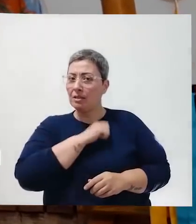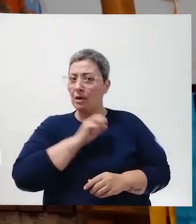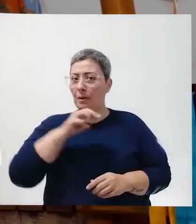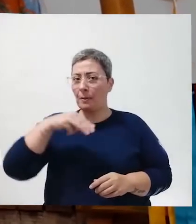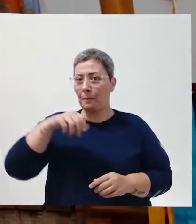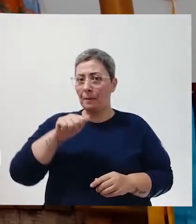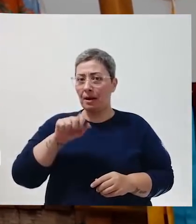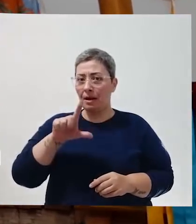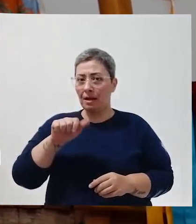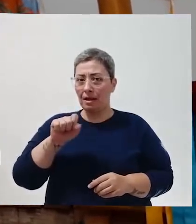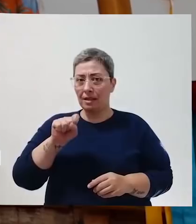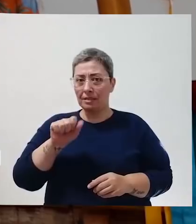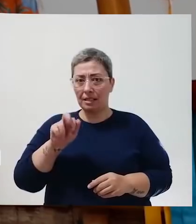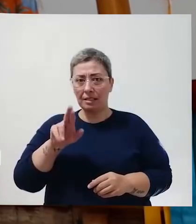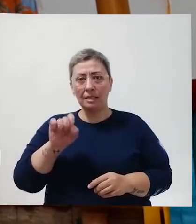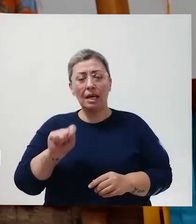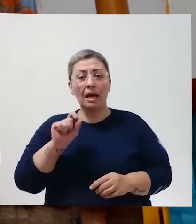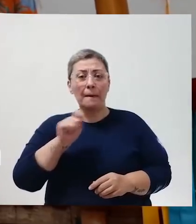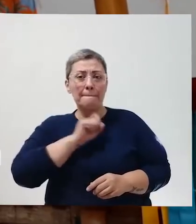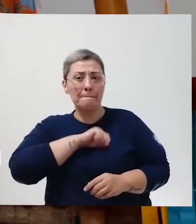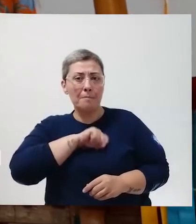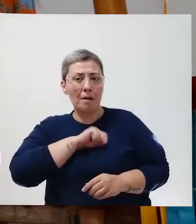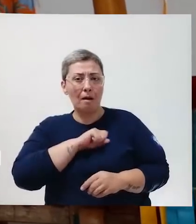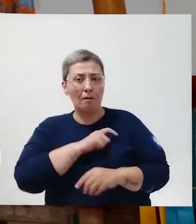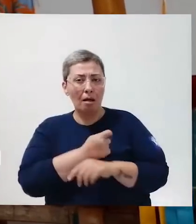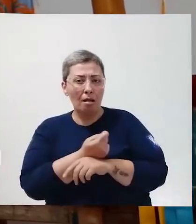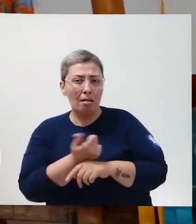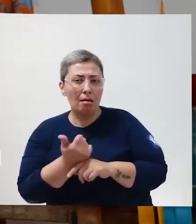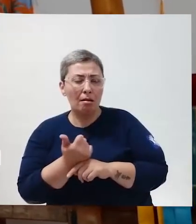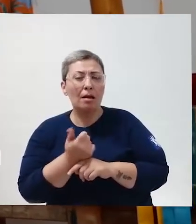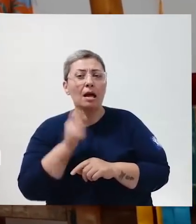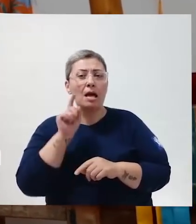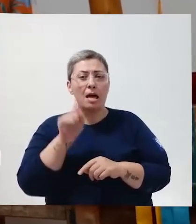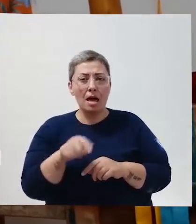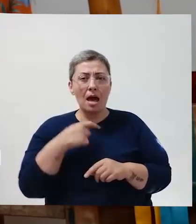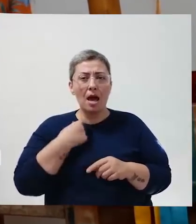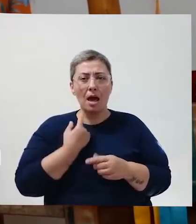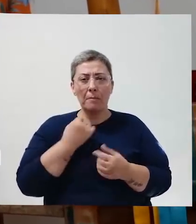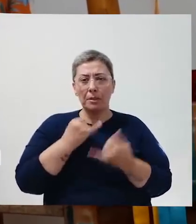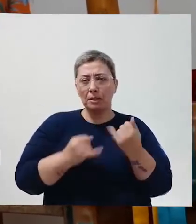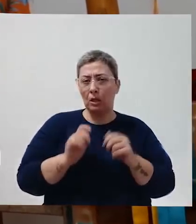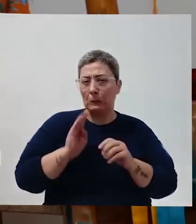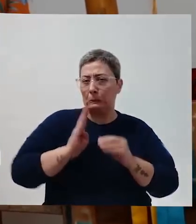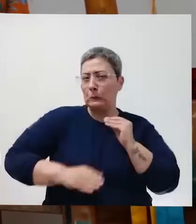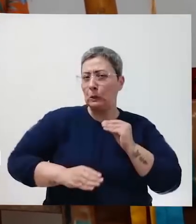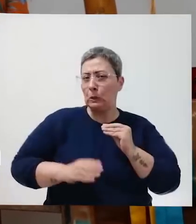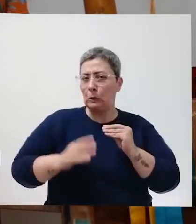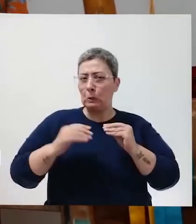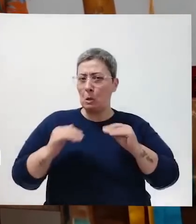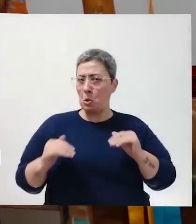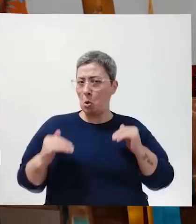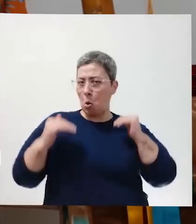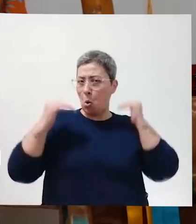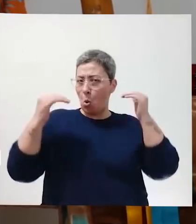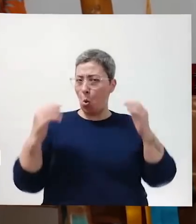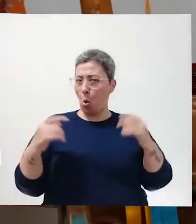dizer artes más. E em muitos casos, se vingar dos